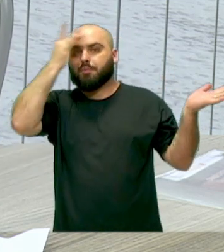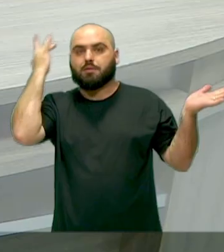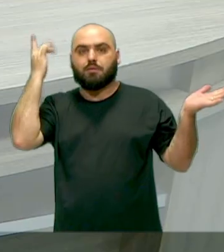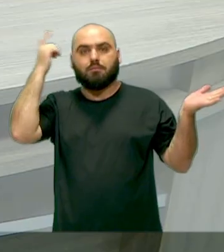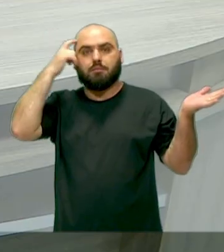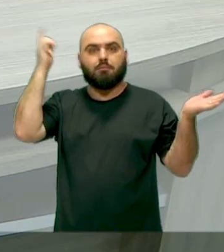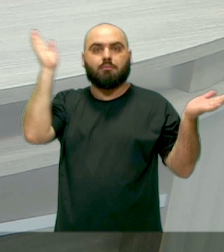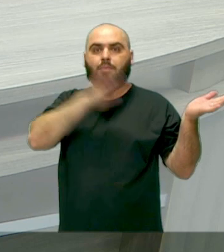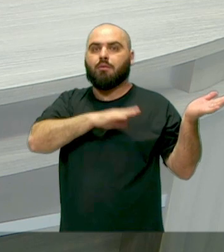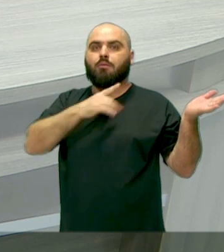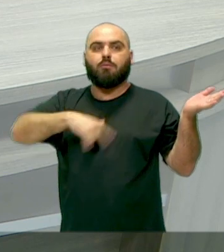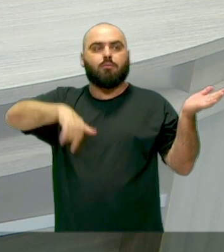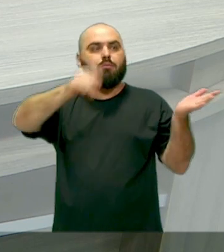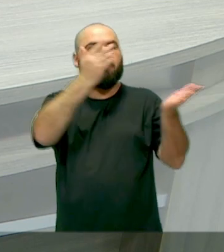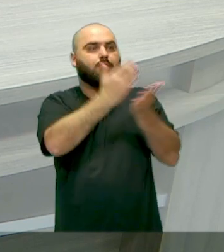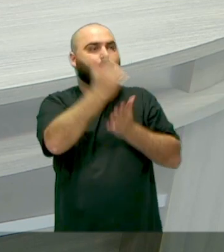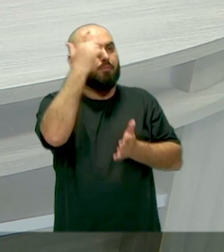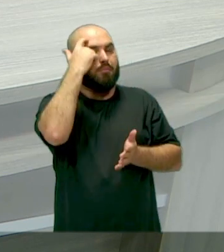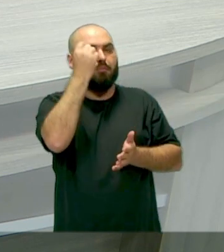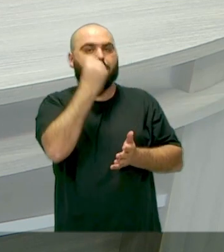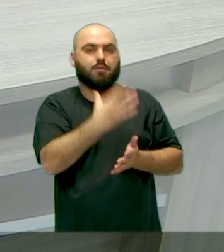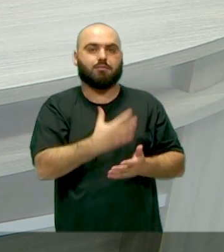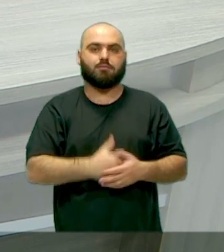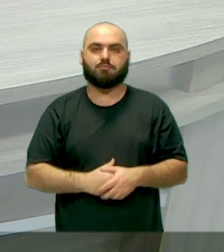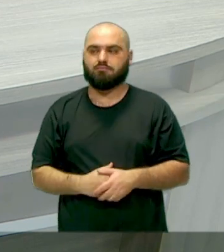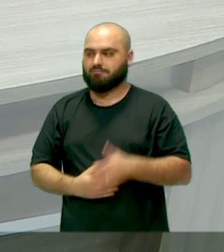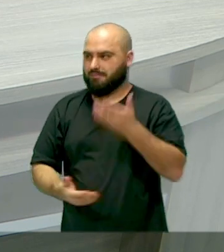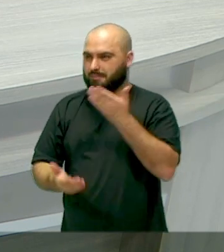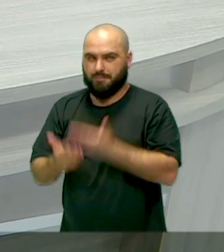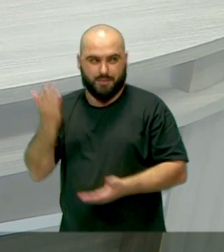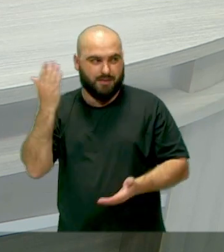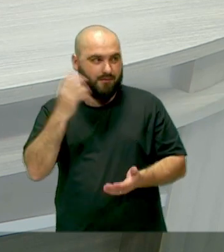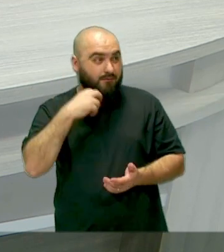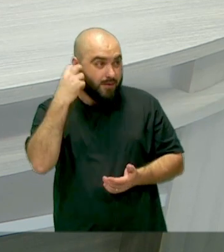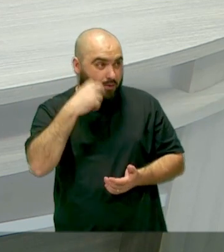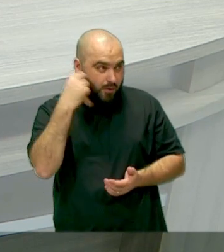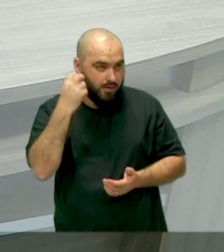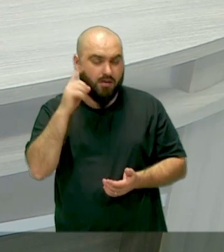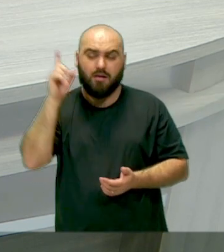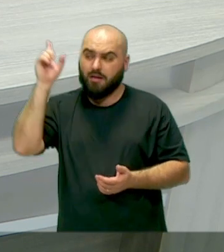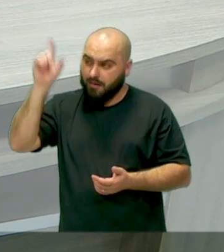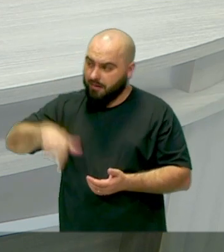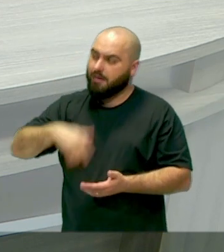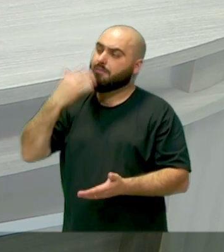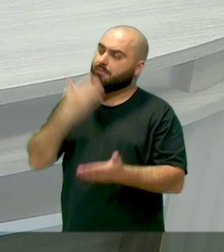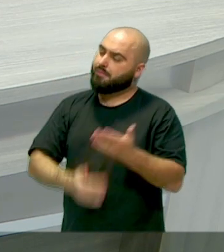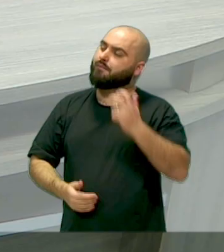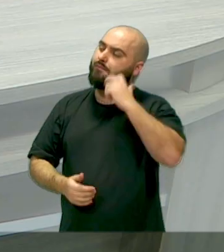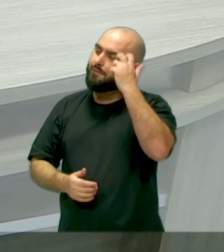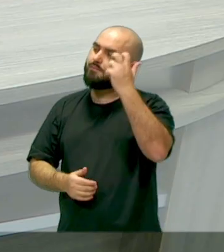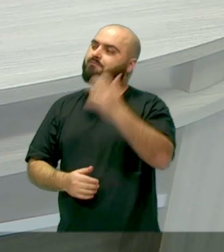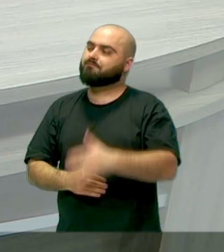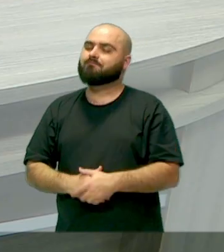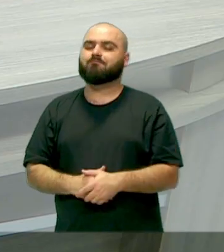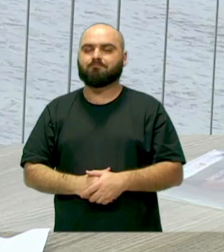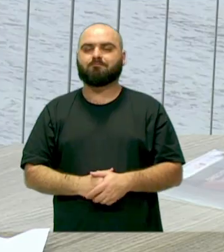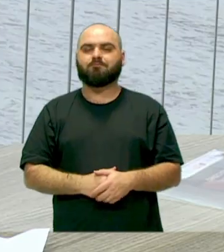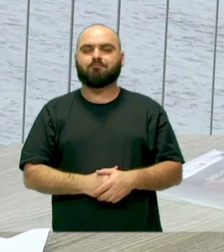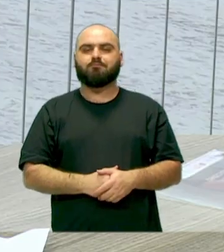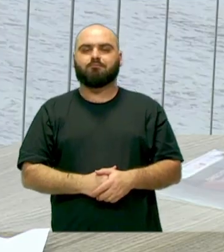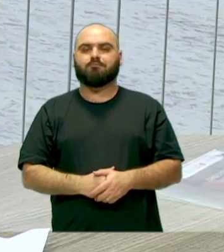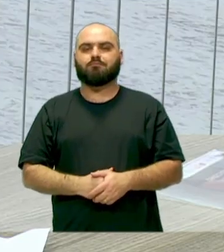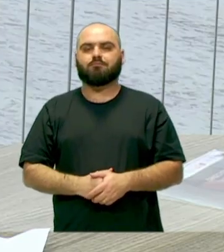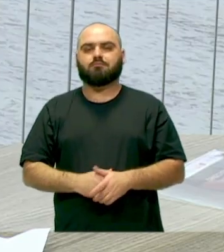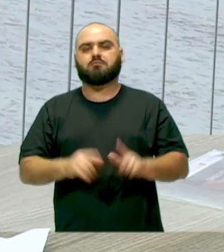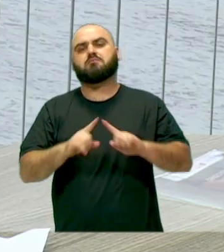Como já dizer que perderam a vergonha de cometer crimes. Exatamente. Ficou, eu